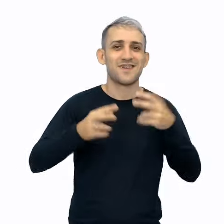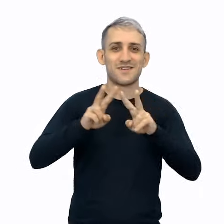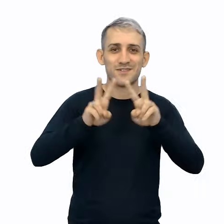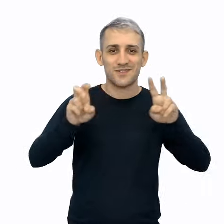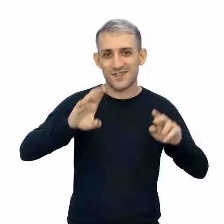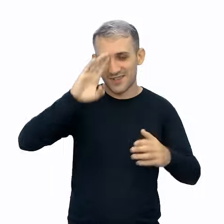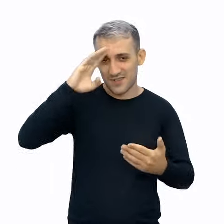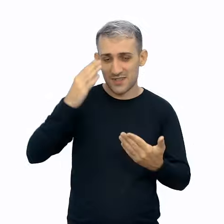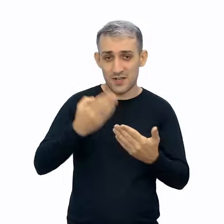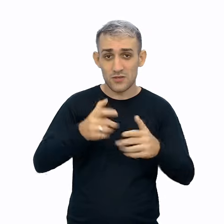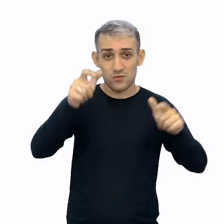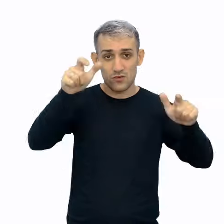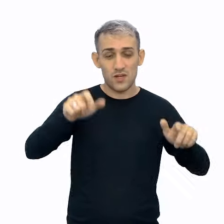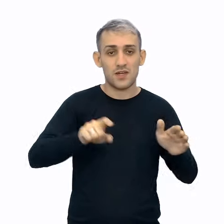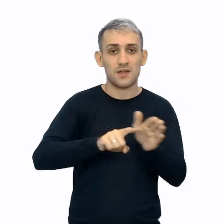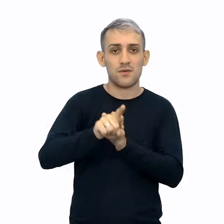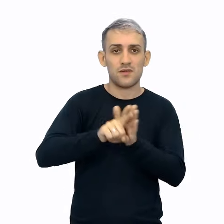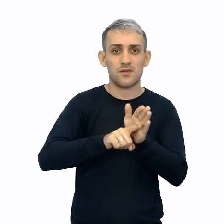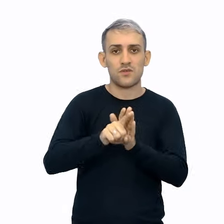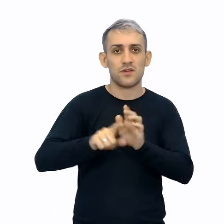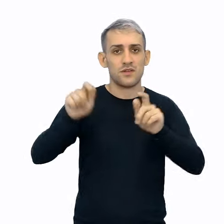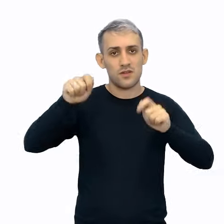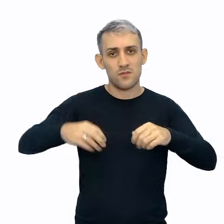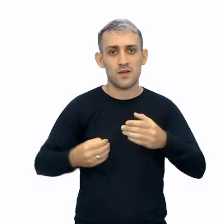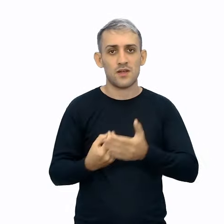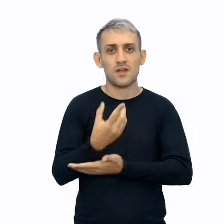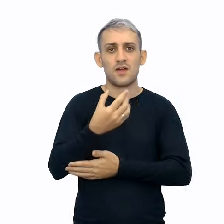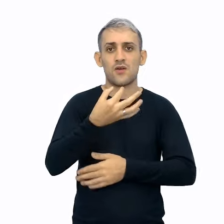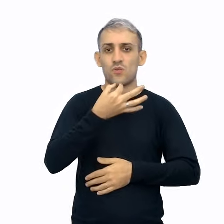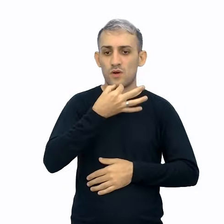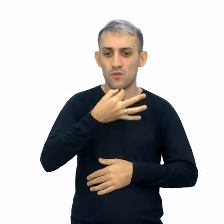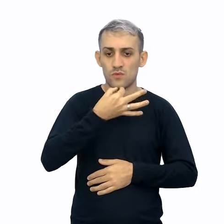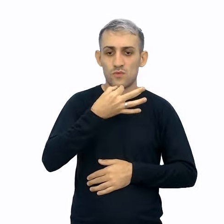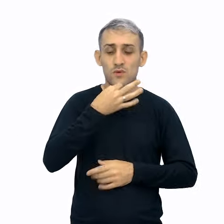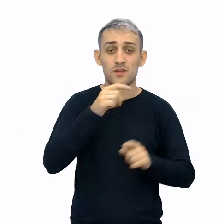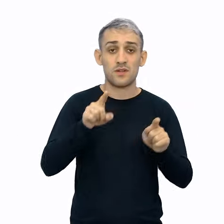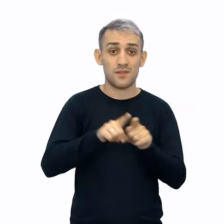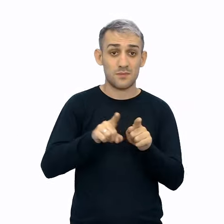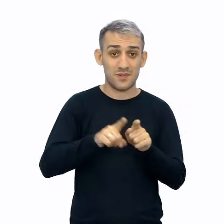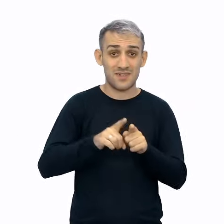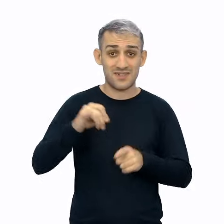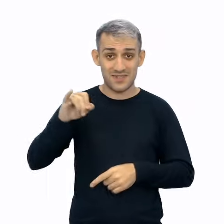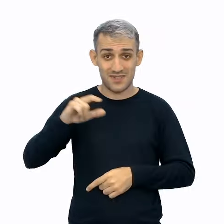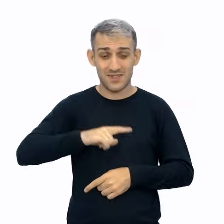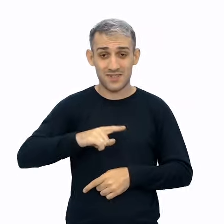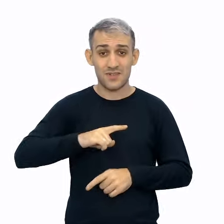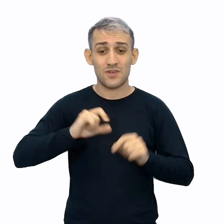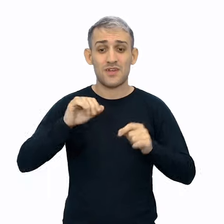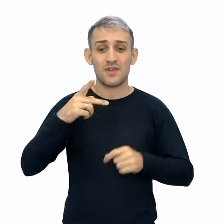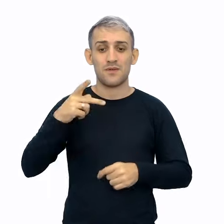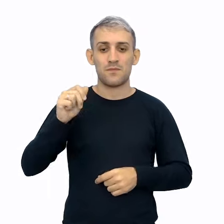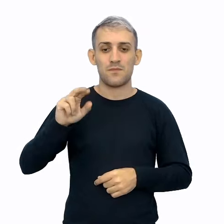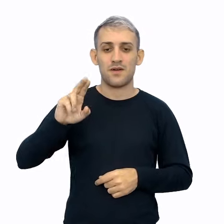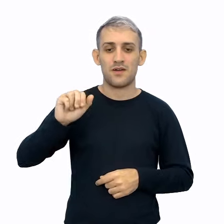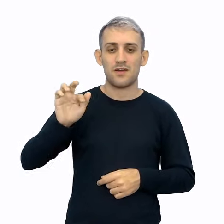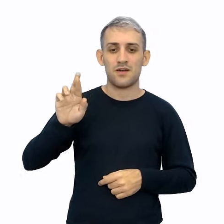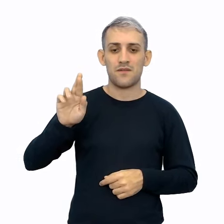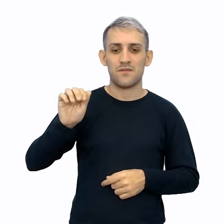fontes que ele utilizou para embasar os seus argumentos se há paráfrases como que ele